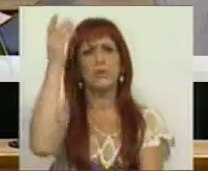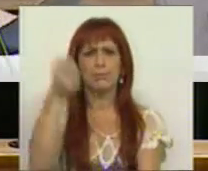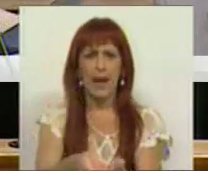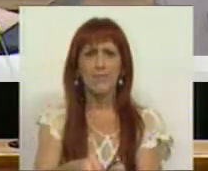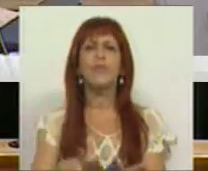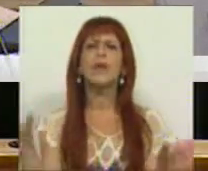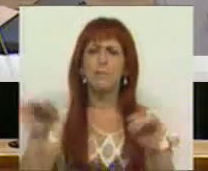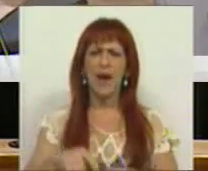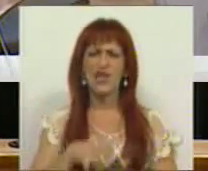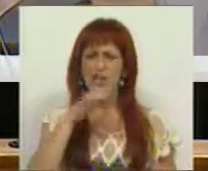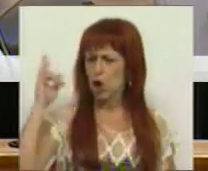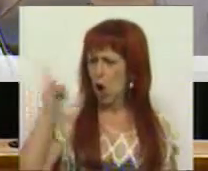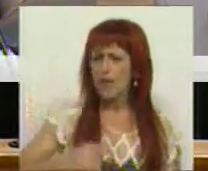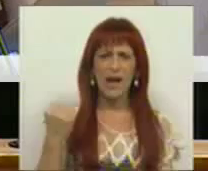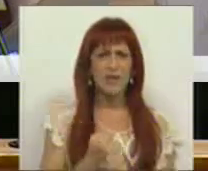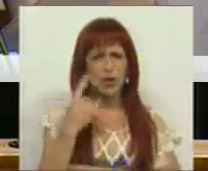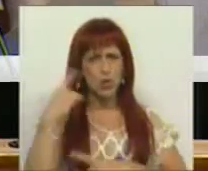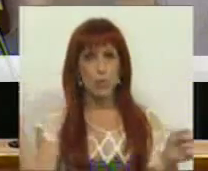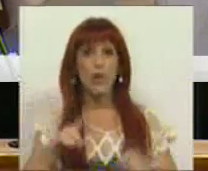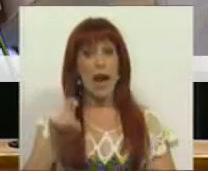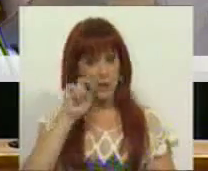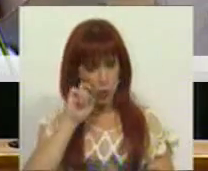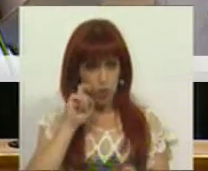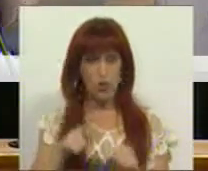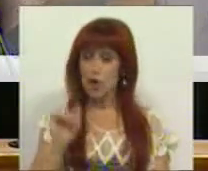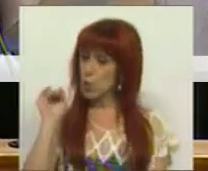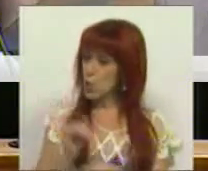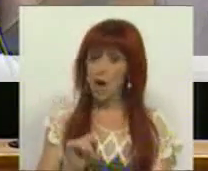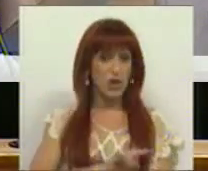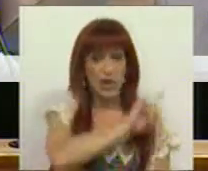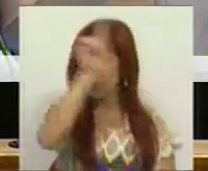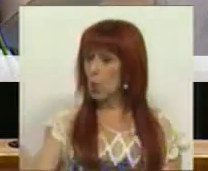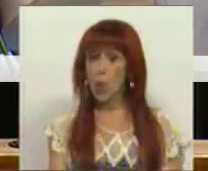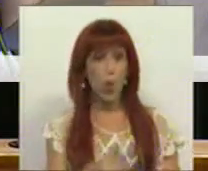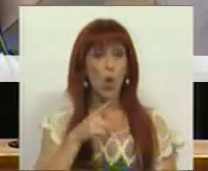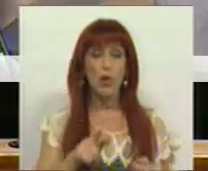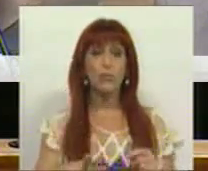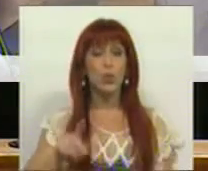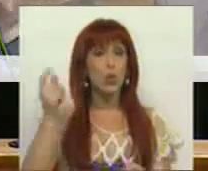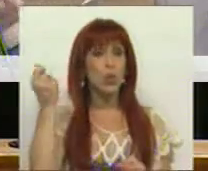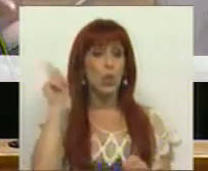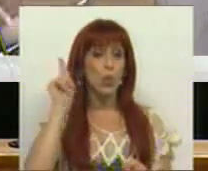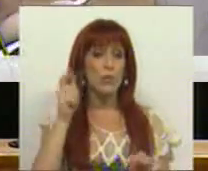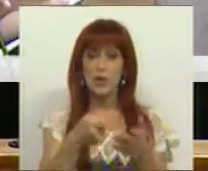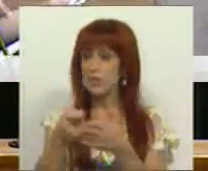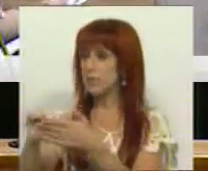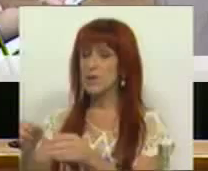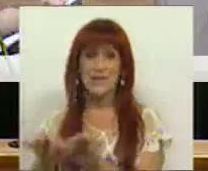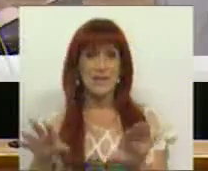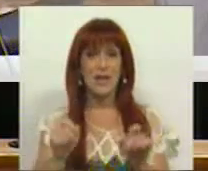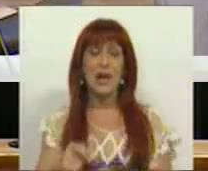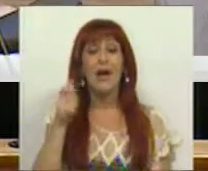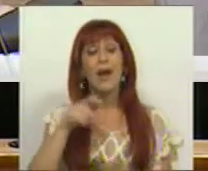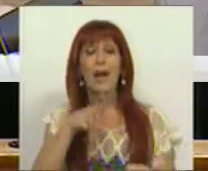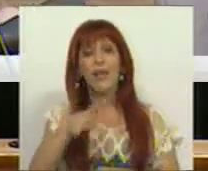Disse mais, disse que as obrigações de serviço público que asseguram que o Correio chega a todo o lado pelo mesmo preço, diz a pessoa que está à frente